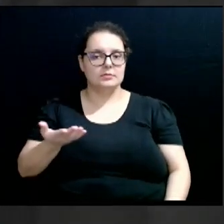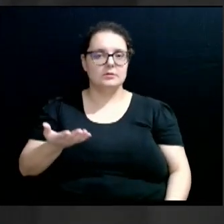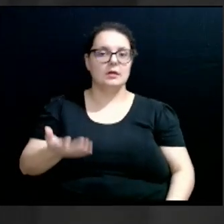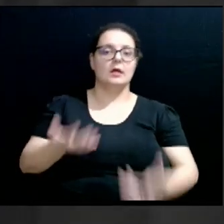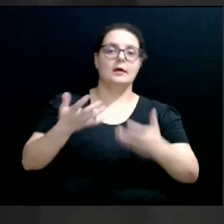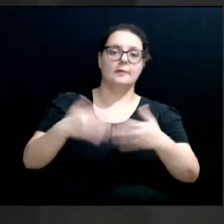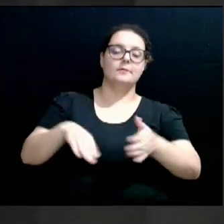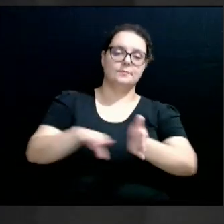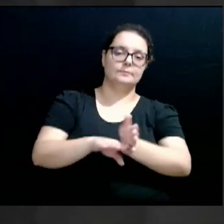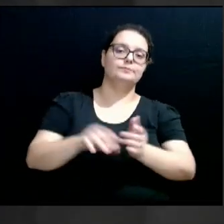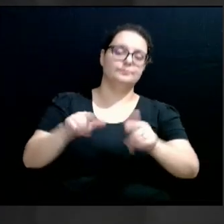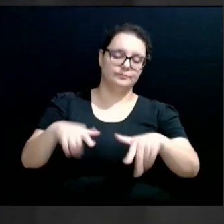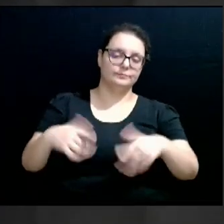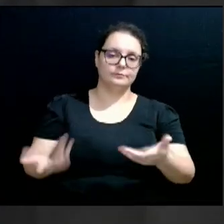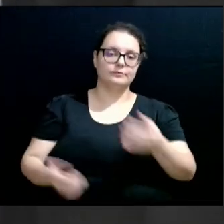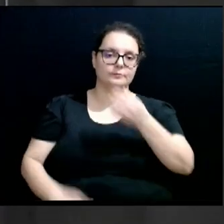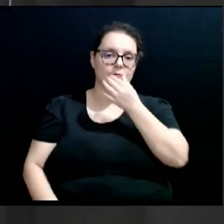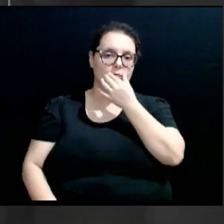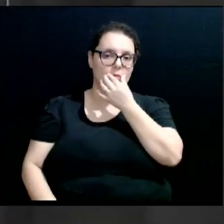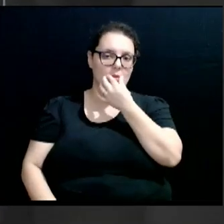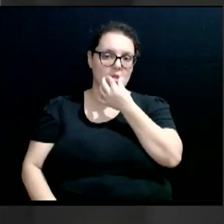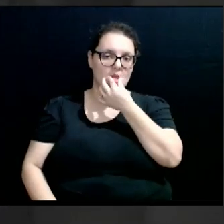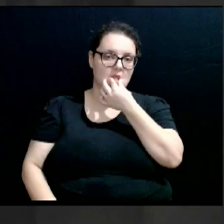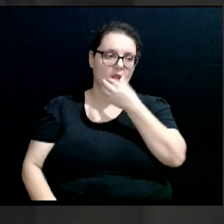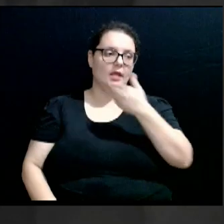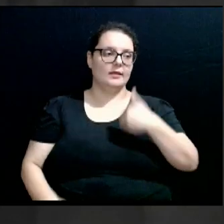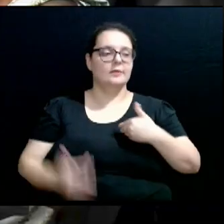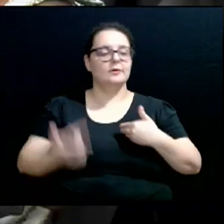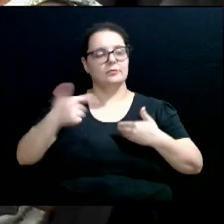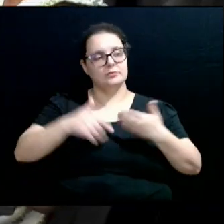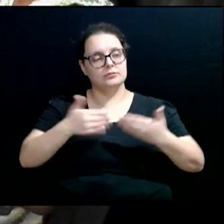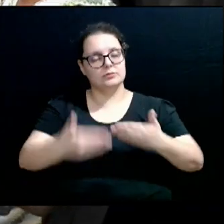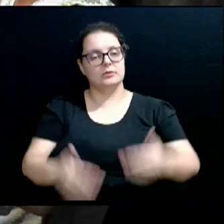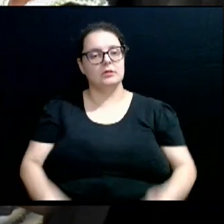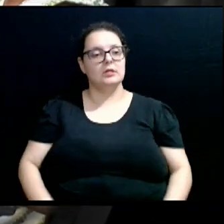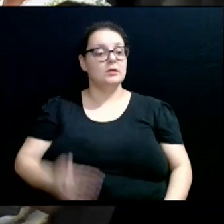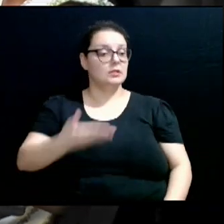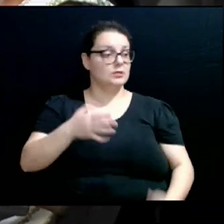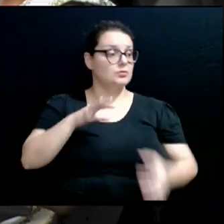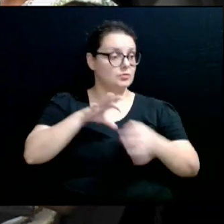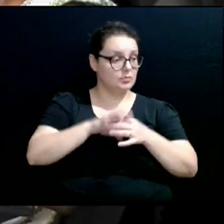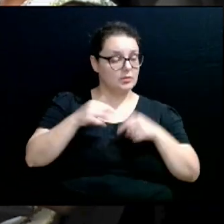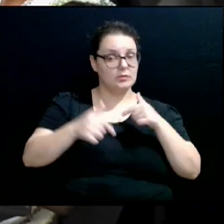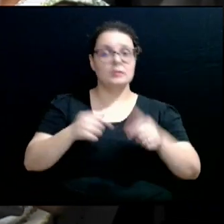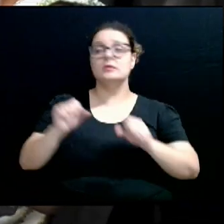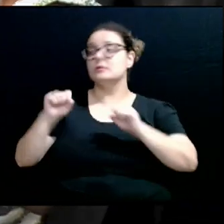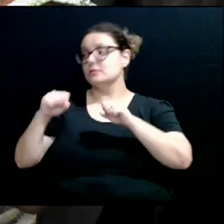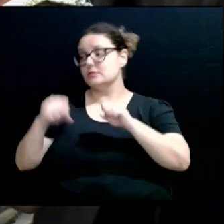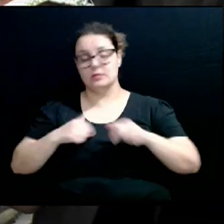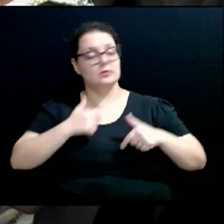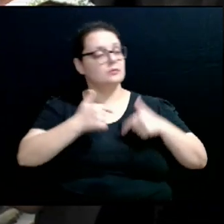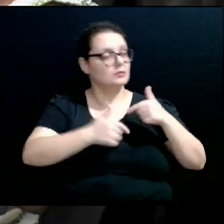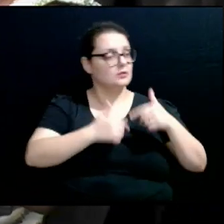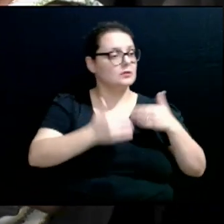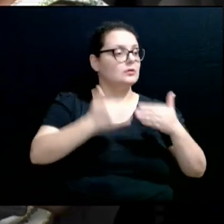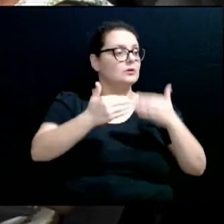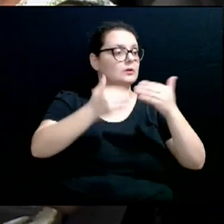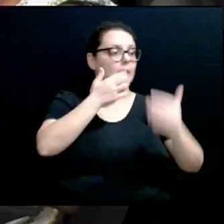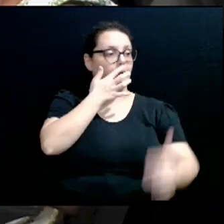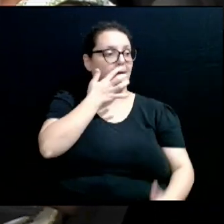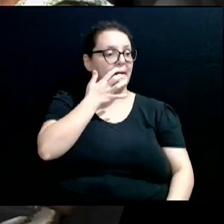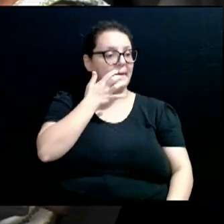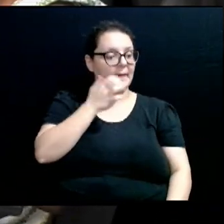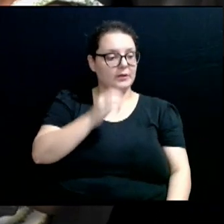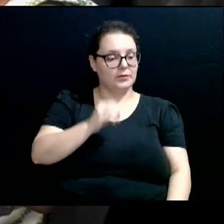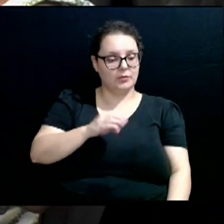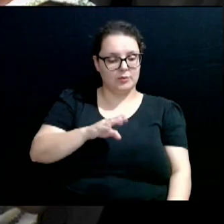lugar que eu estou chegando ainda. Isso te conecta a esse trabalho que você vem desenvolvendo no Observatório